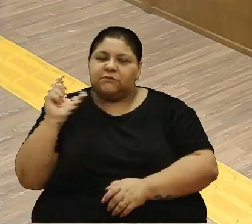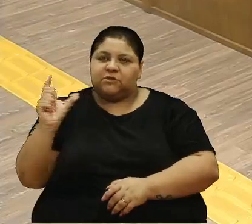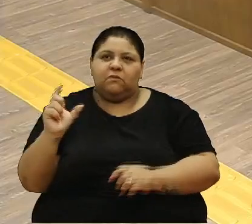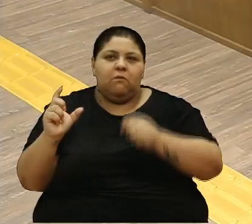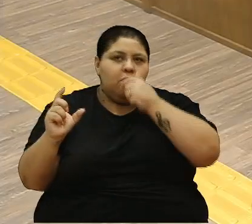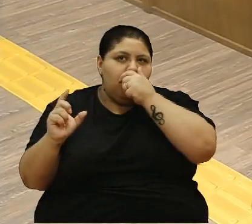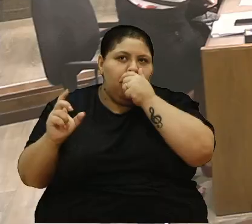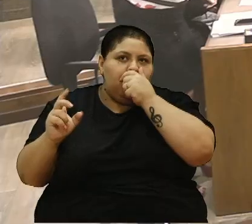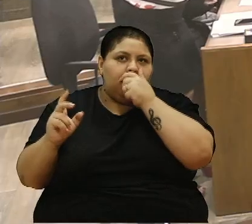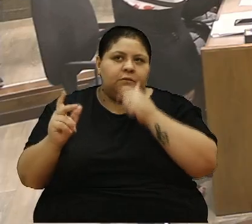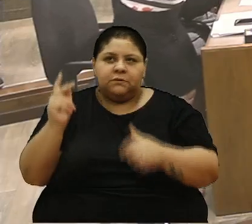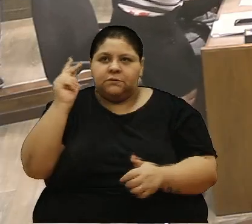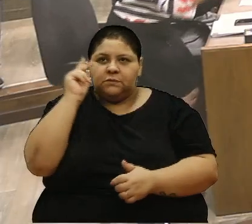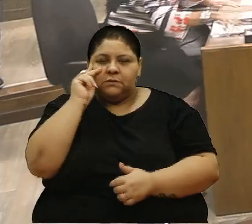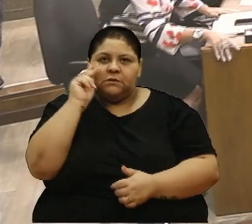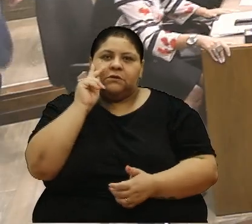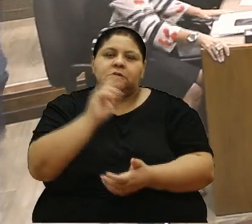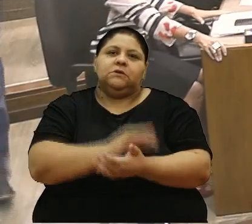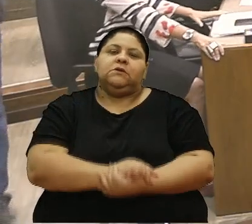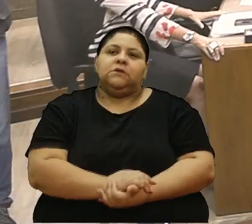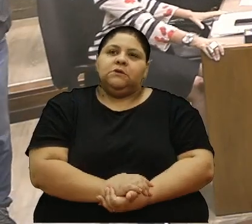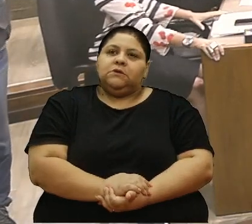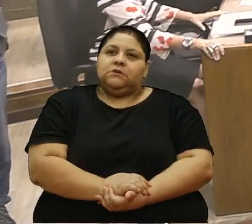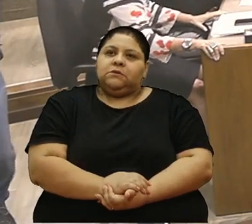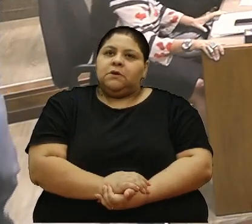Vereador Cláudio Libardi.